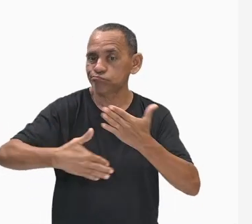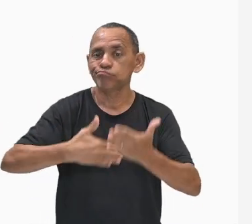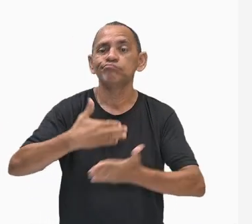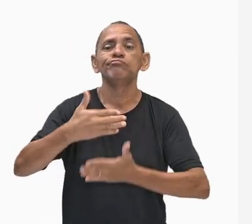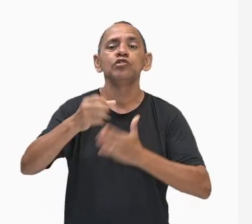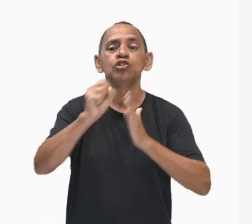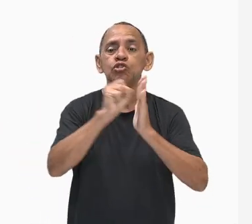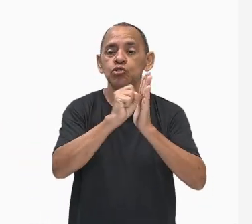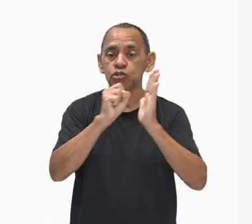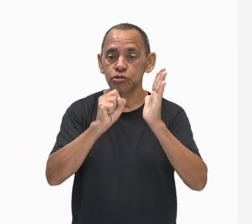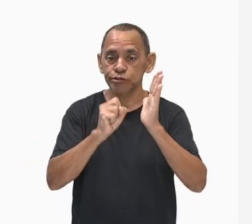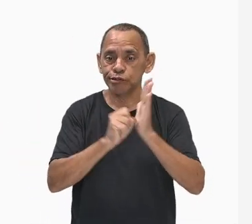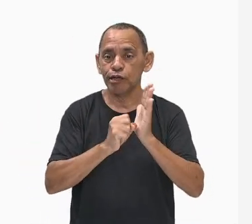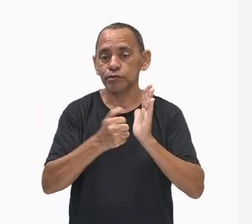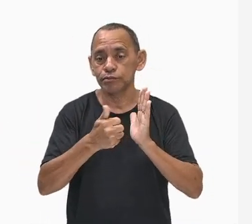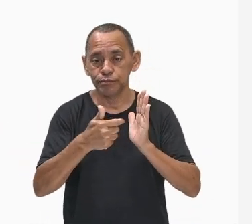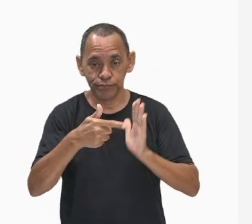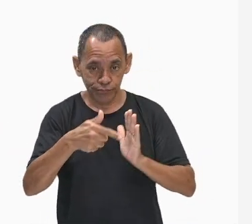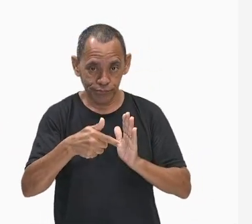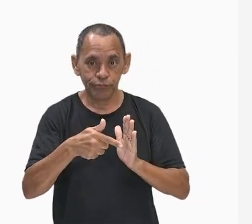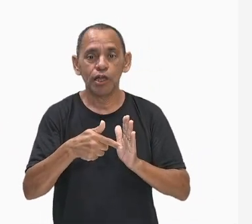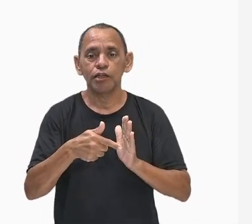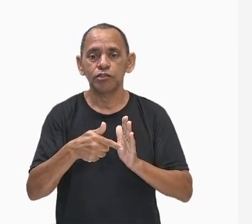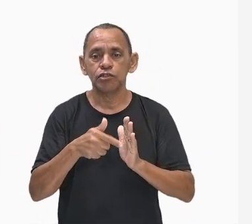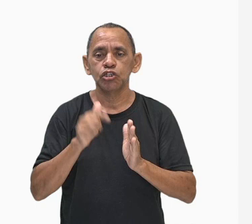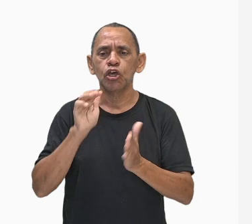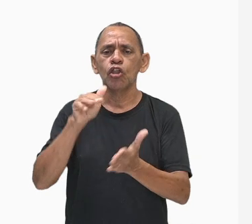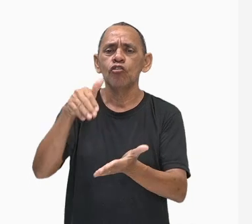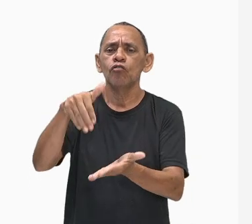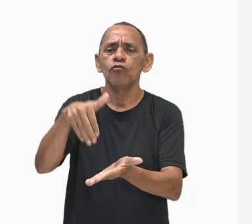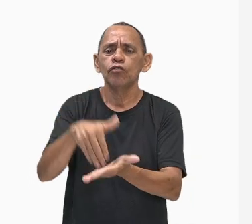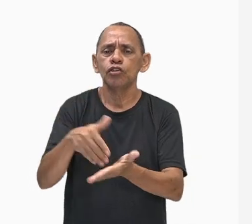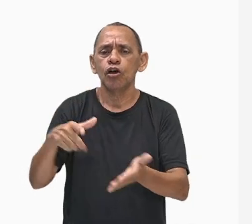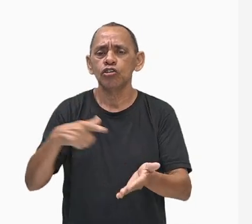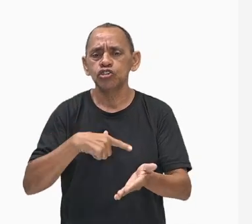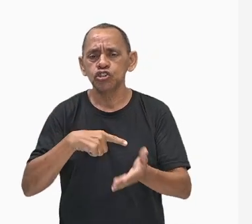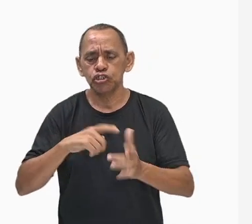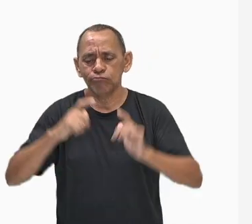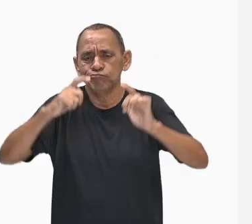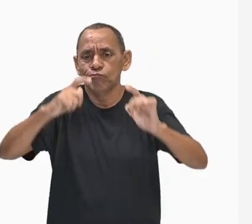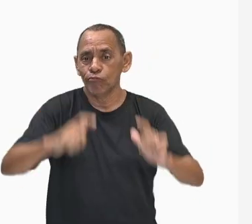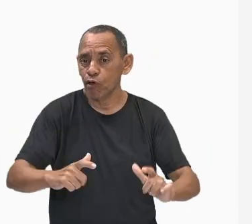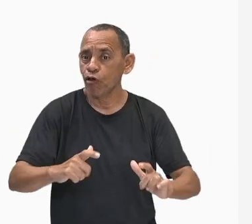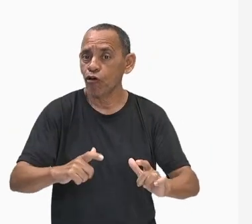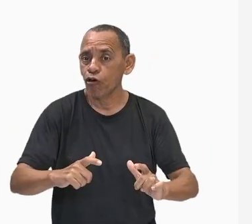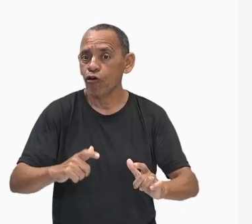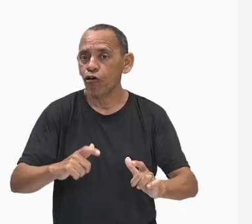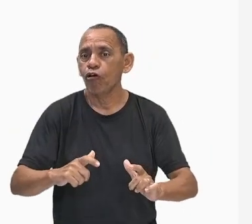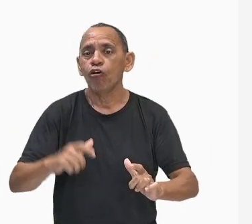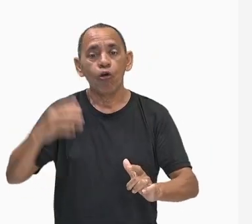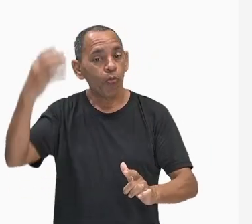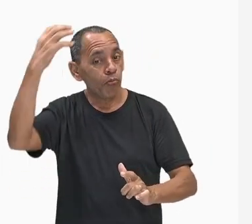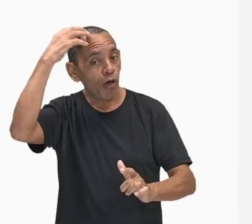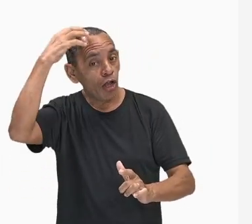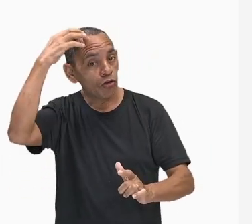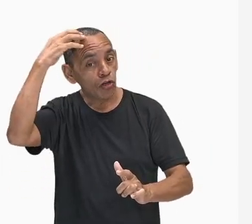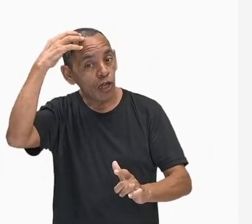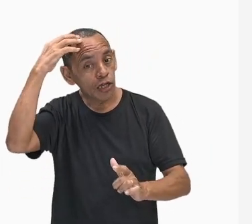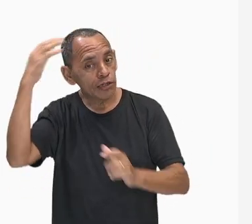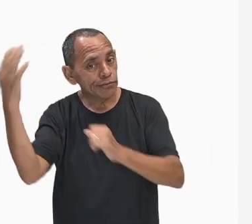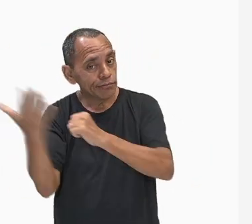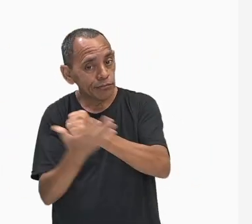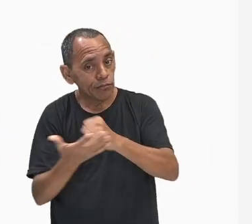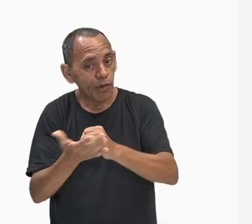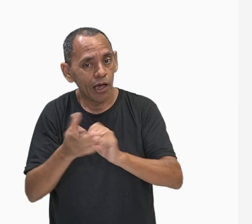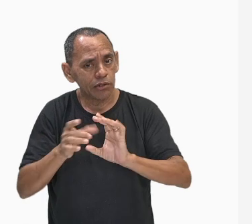século XVII que resultou na instalação de uma monarquia de bases liberais na Inglaterra. Vamos